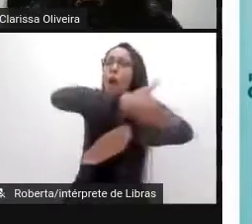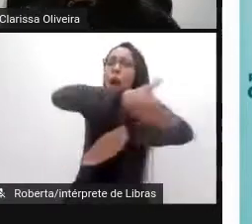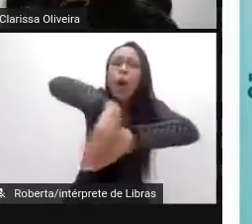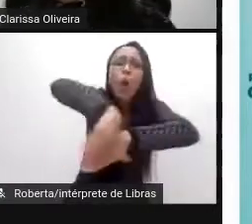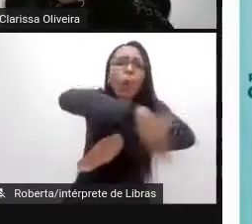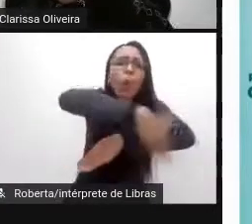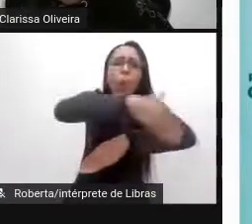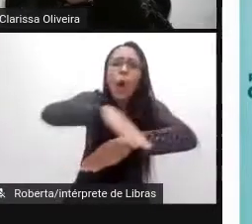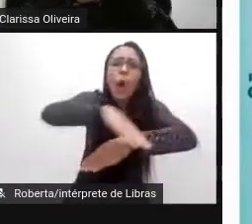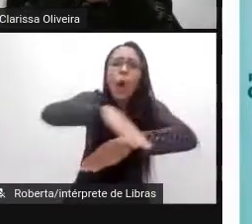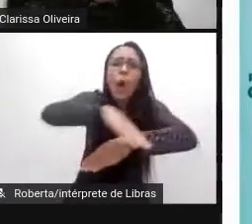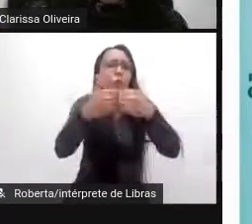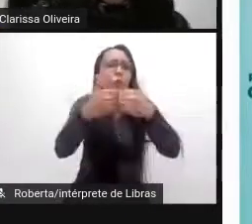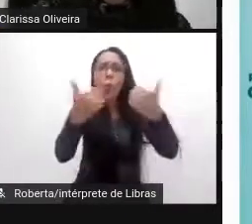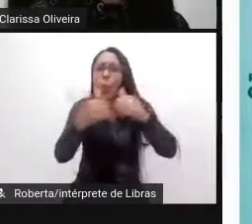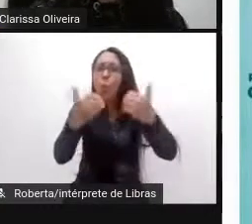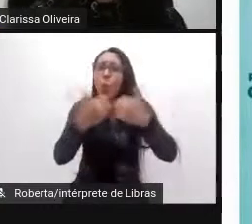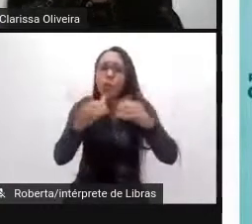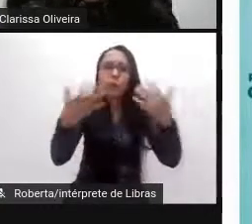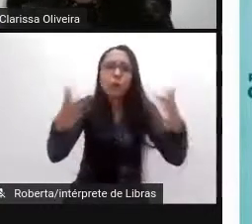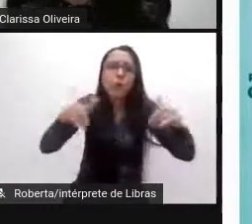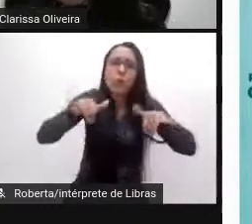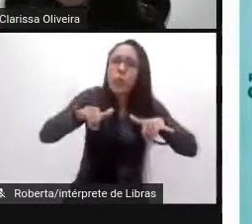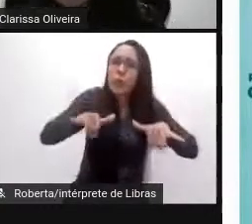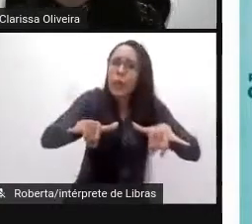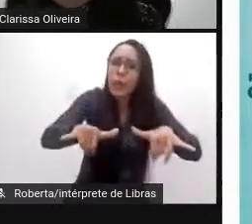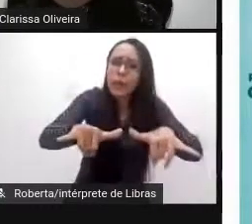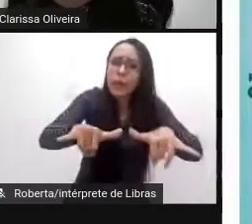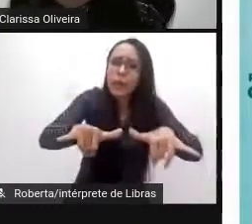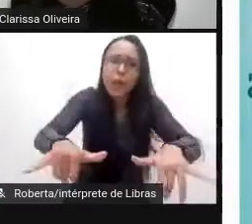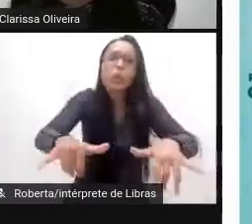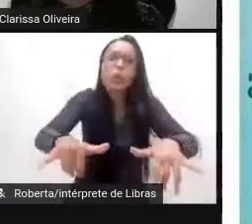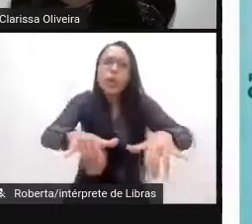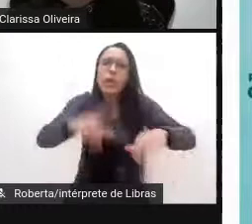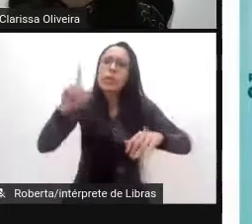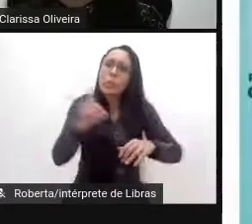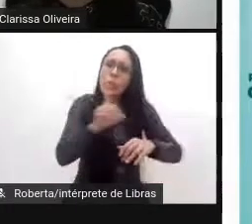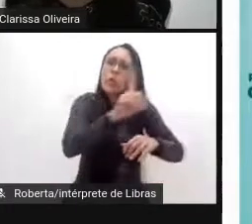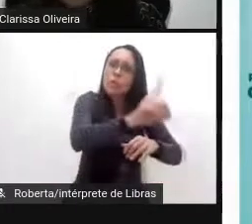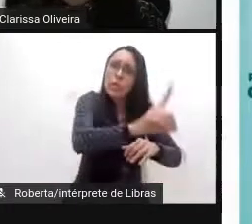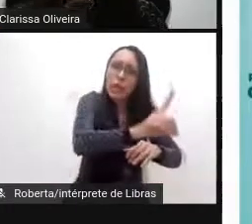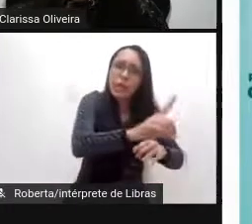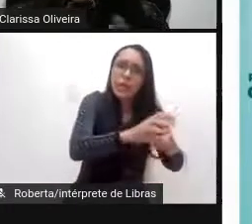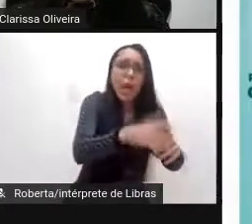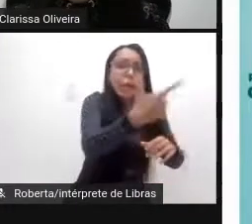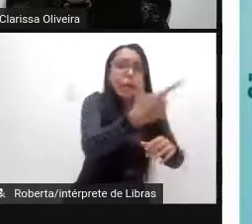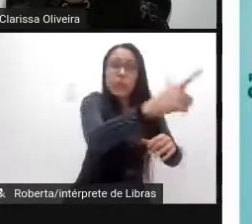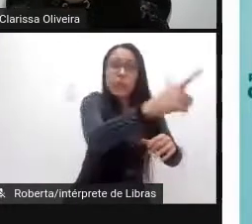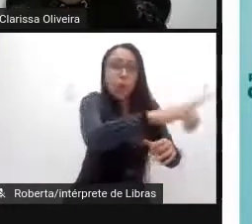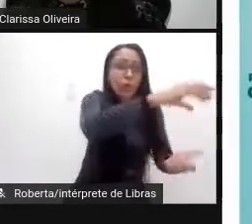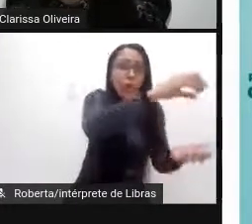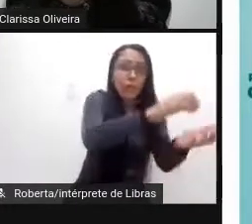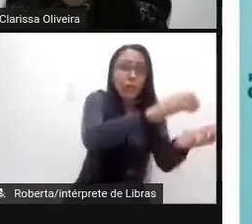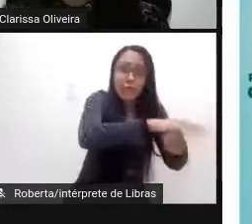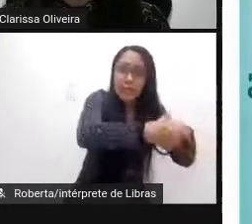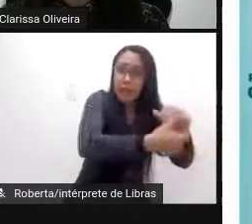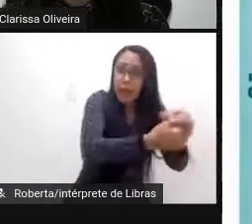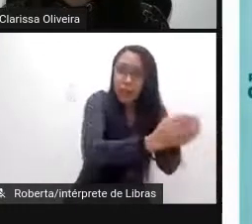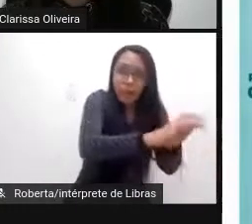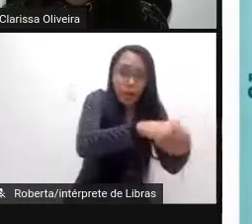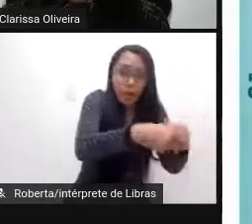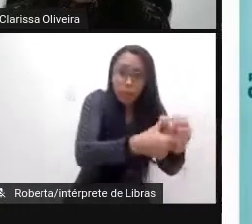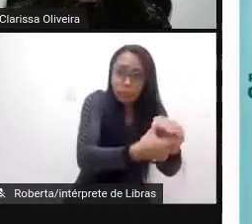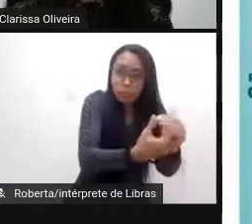quando eu estiver no supermercado, que vou encostar nas coisas, que não tenho acesso a uma torneira com água e sabão, aí eu utilizo o álcool